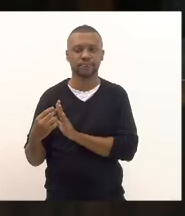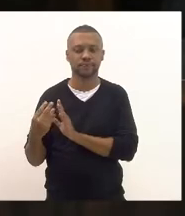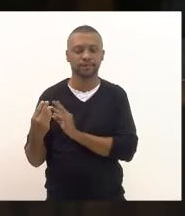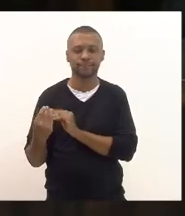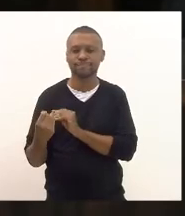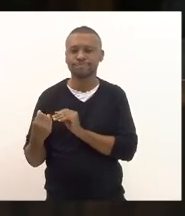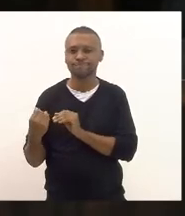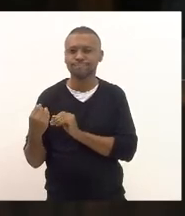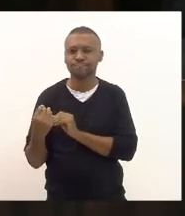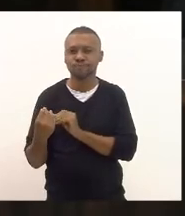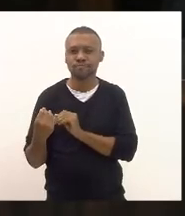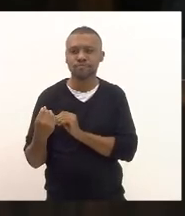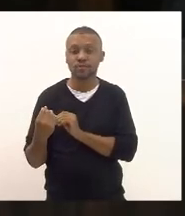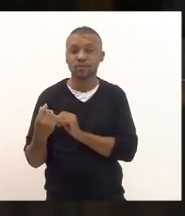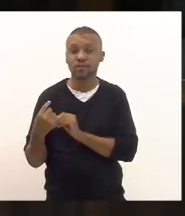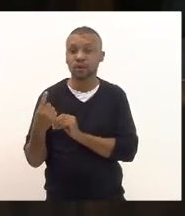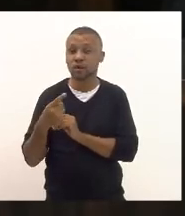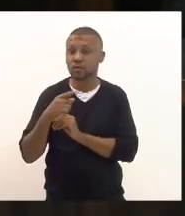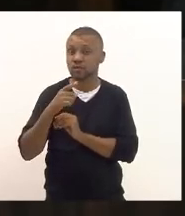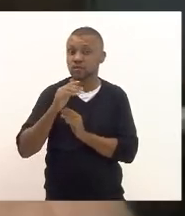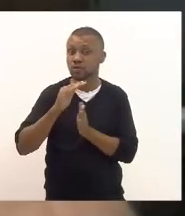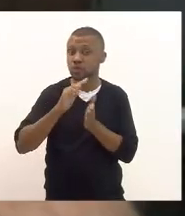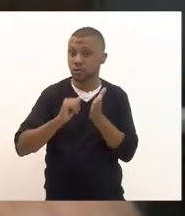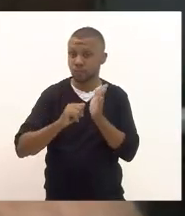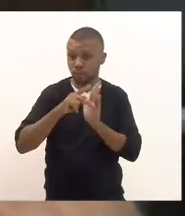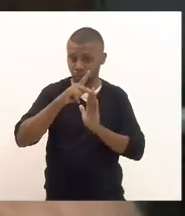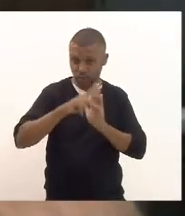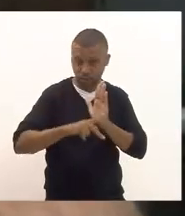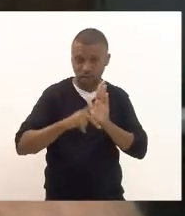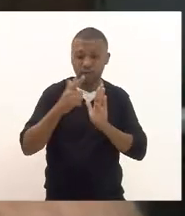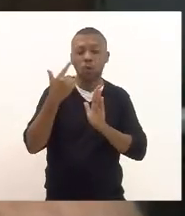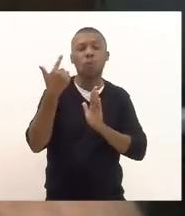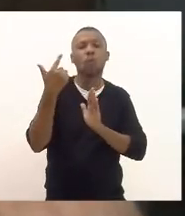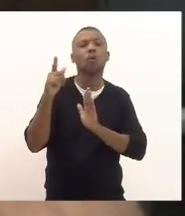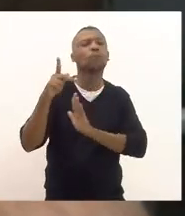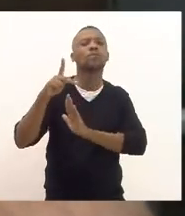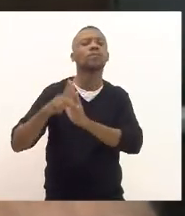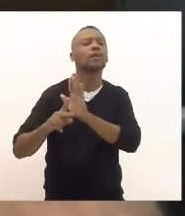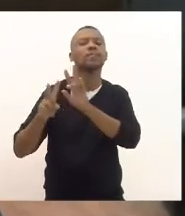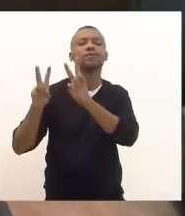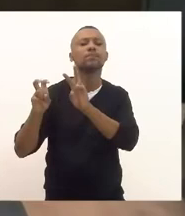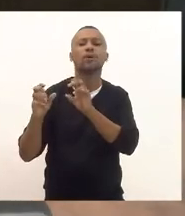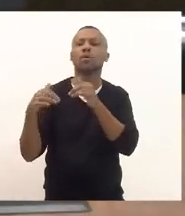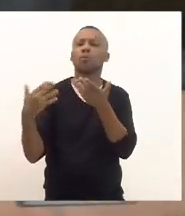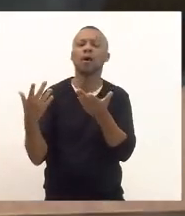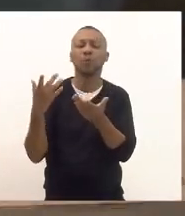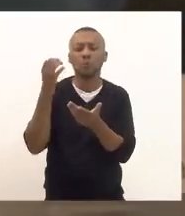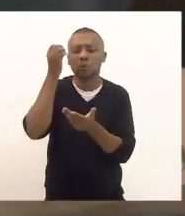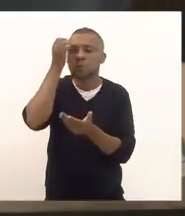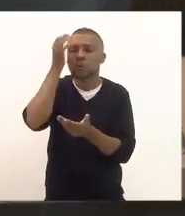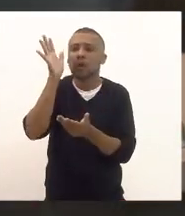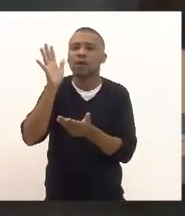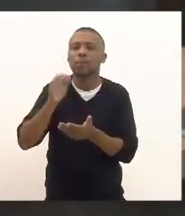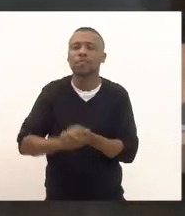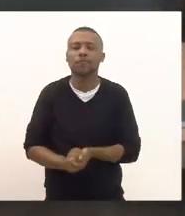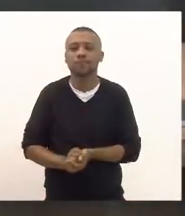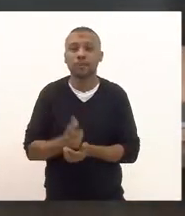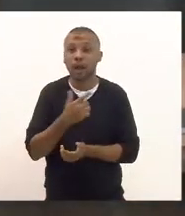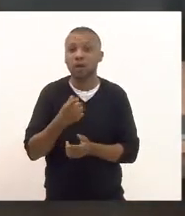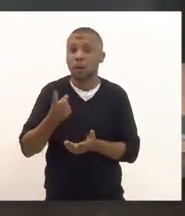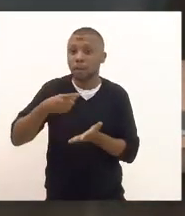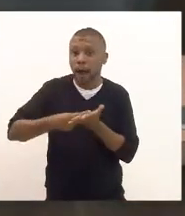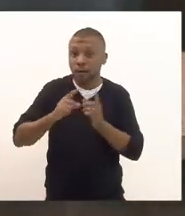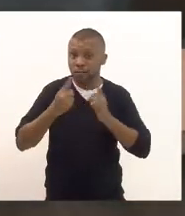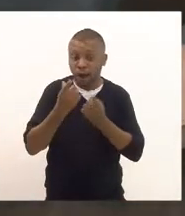e retiramos um projeto de vossa excelência e falou de um outro projeto Qual é o projeto E aí eu faço uma